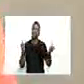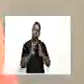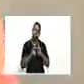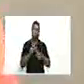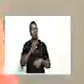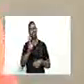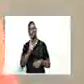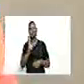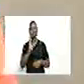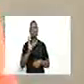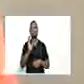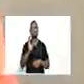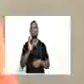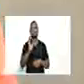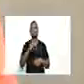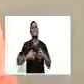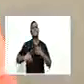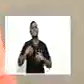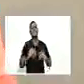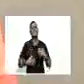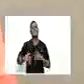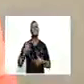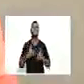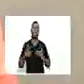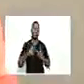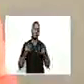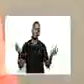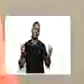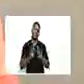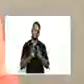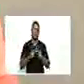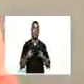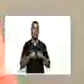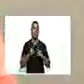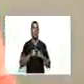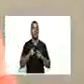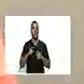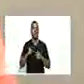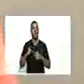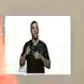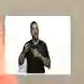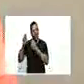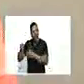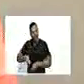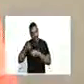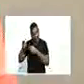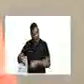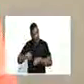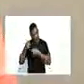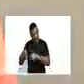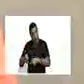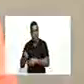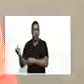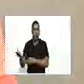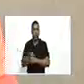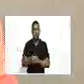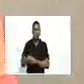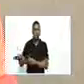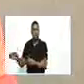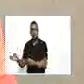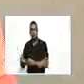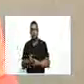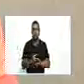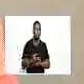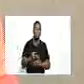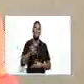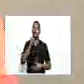a o transtorno que existe naquele lugar a respeito da Capina eh eh eh nós estamos num período mais seco mas